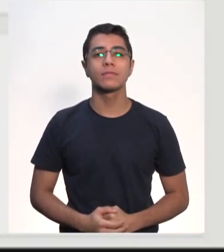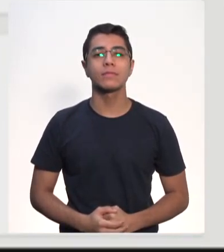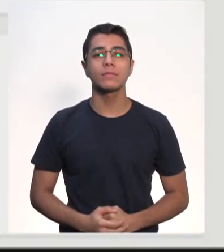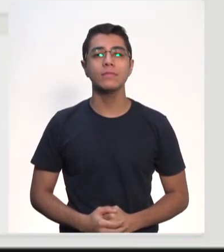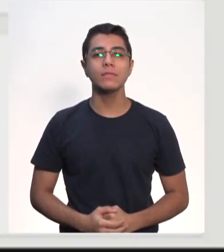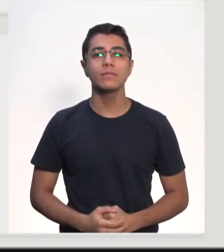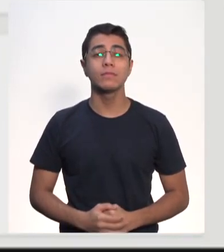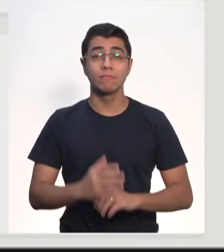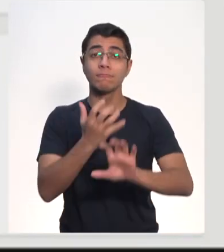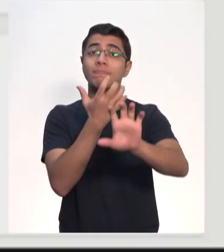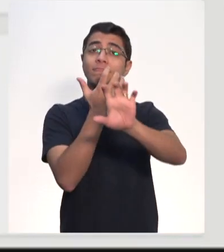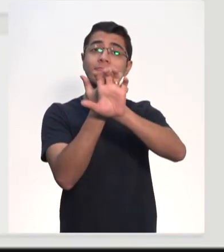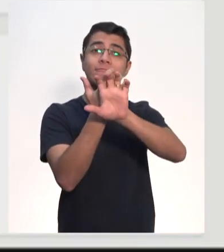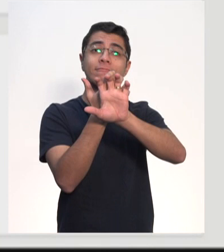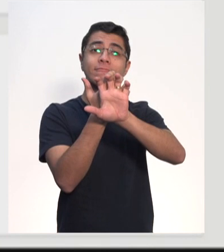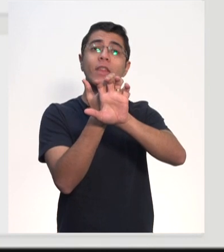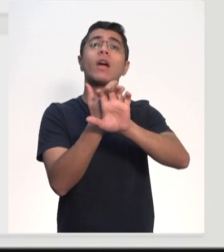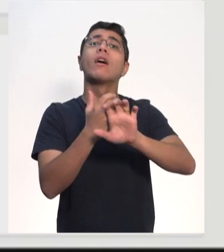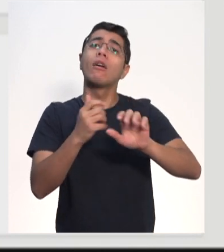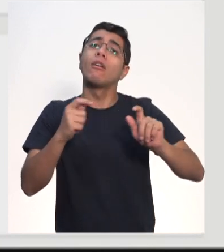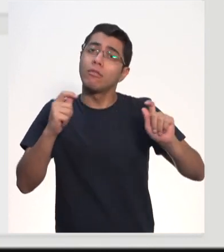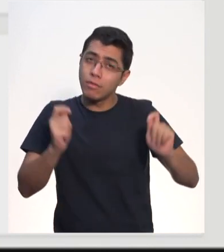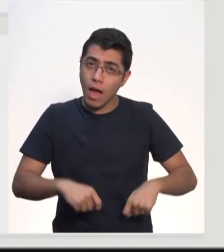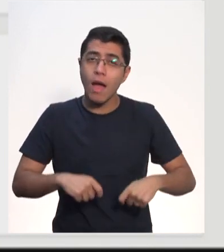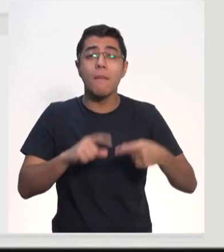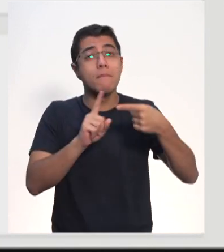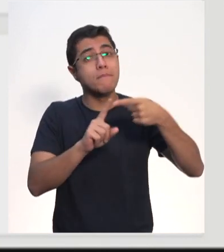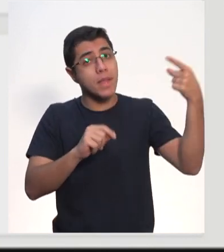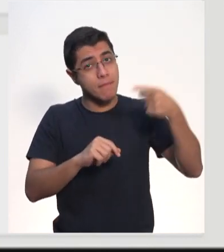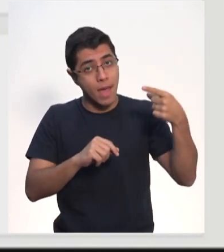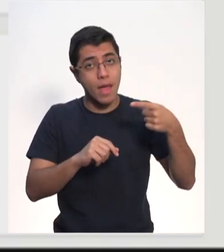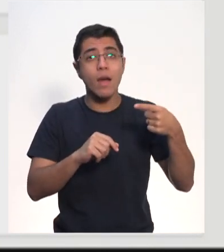A primeira opção é fazer através da sua equipe.